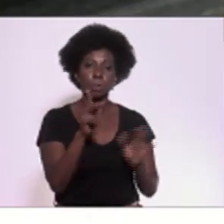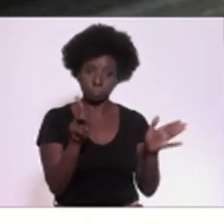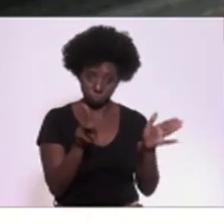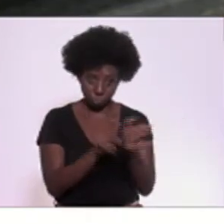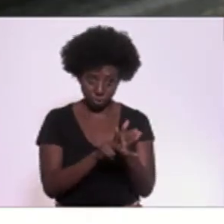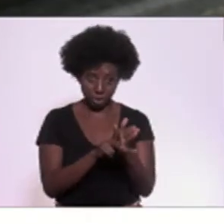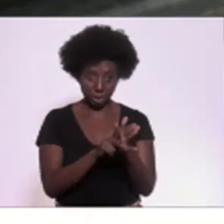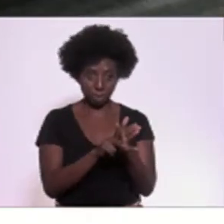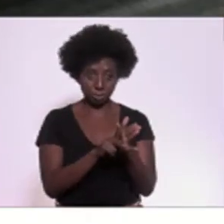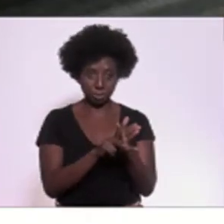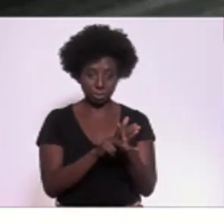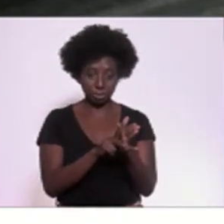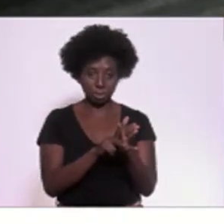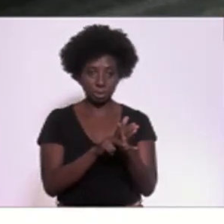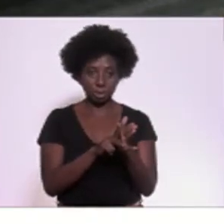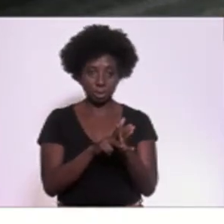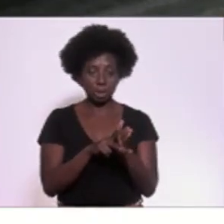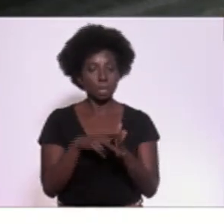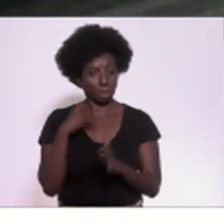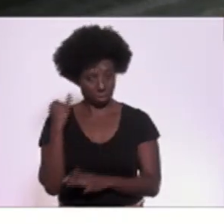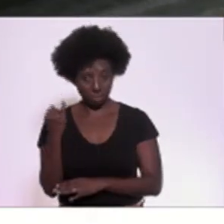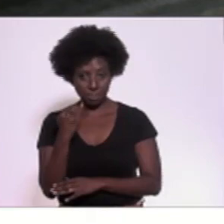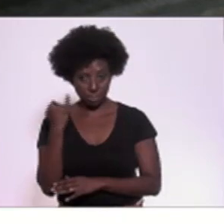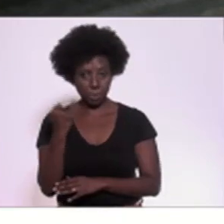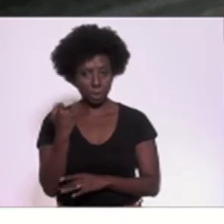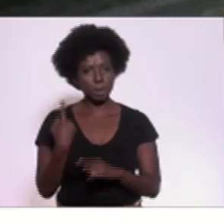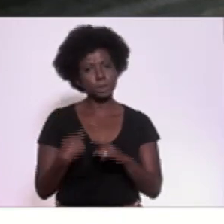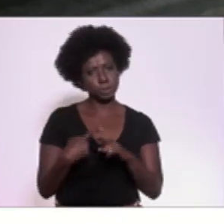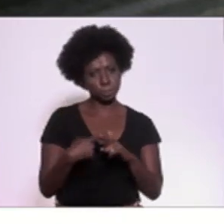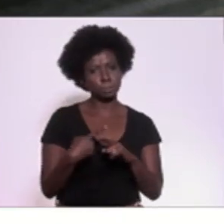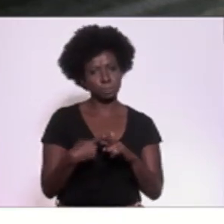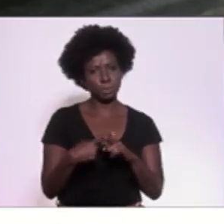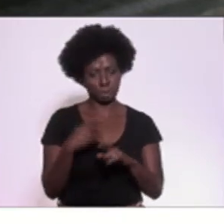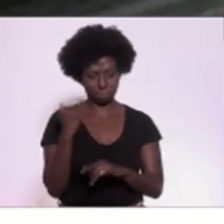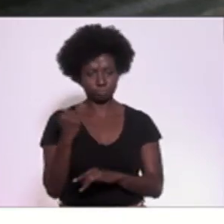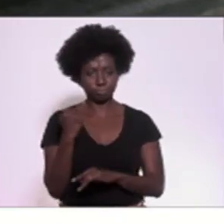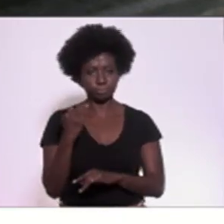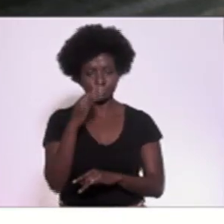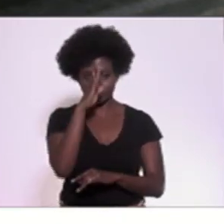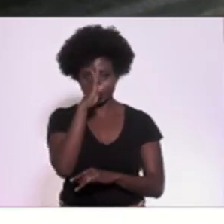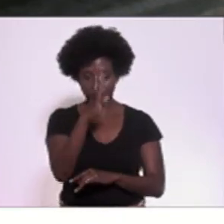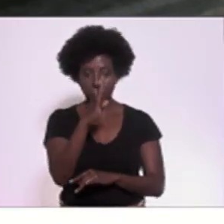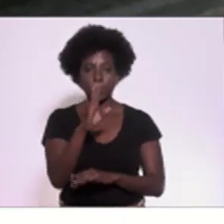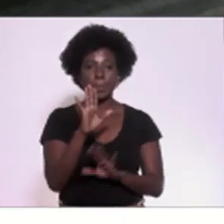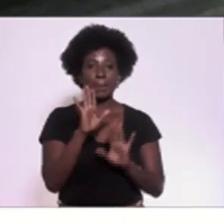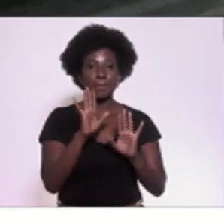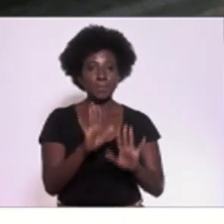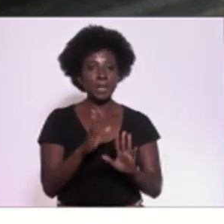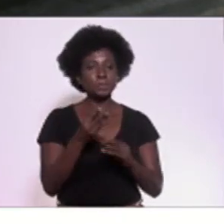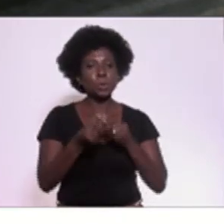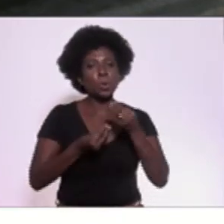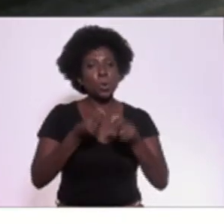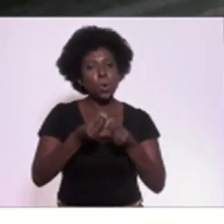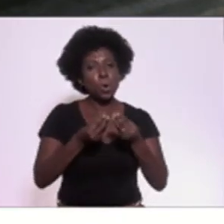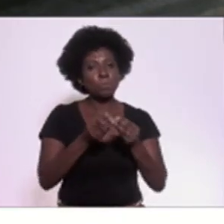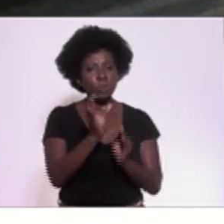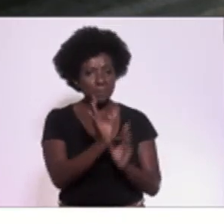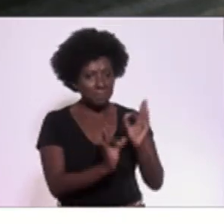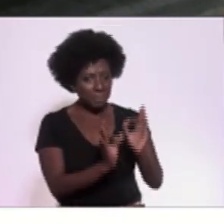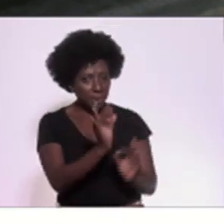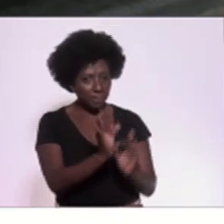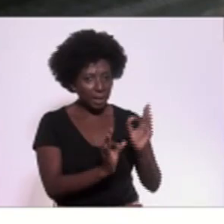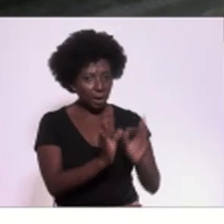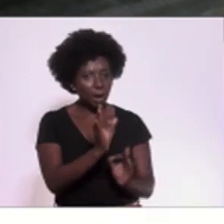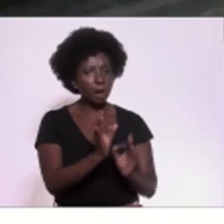achamos que ela é meritória, até pelo tema, pela gravidade do tema e pela importância. Mas da forma como está construído, e a gente vai esperar no